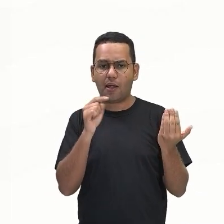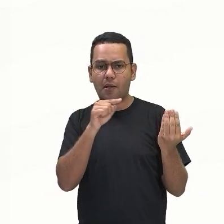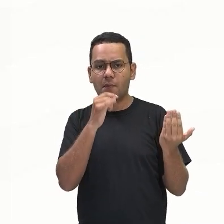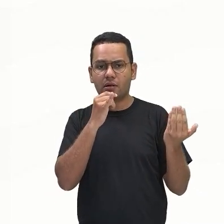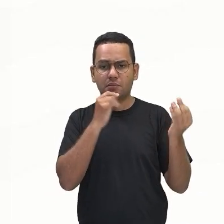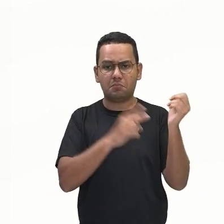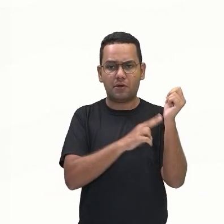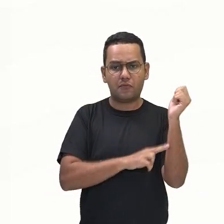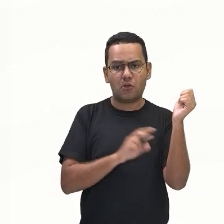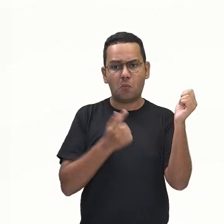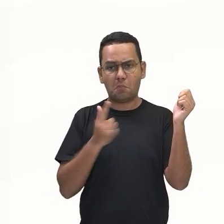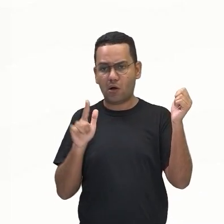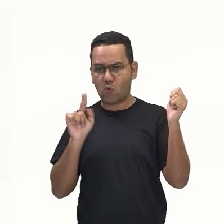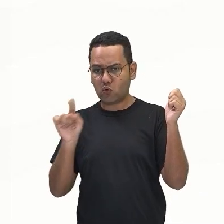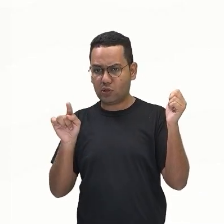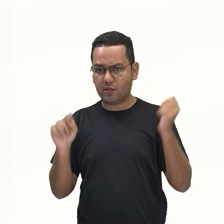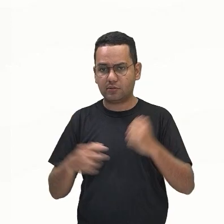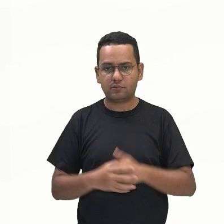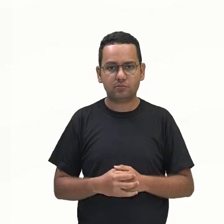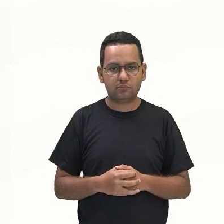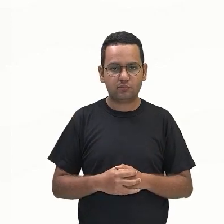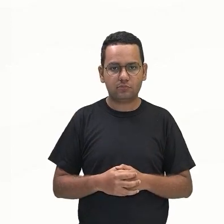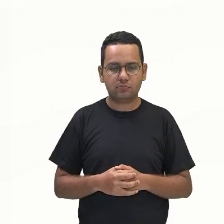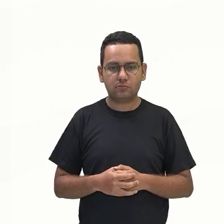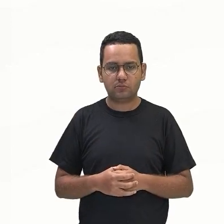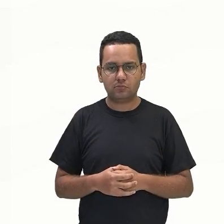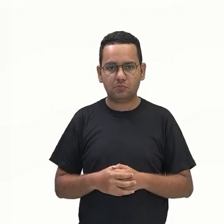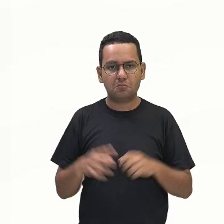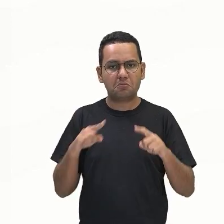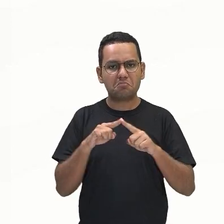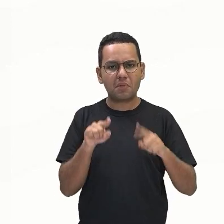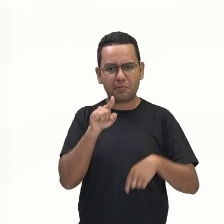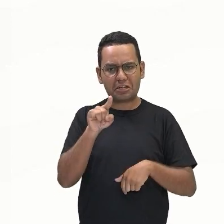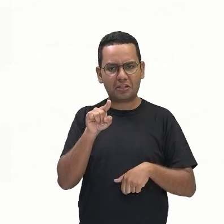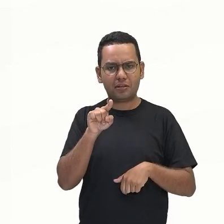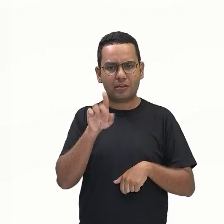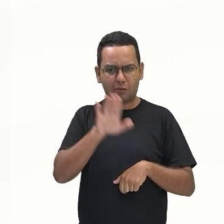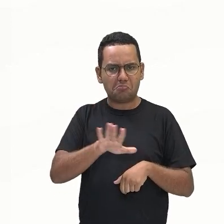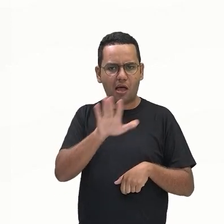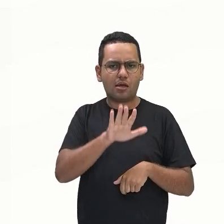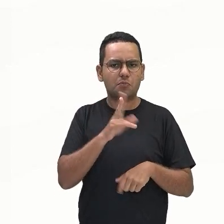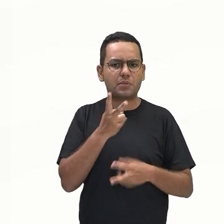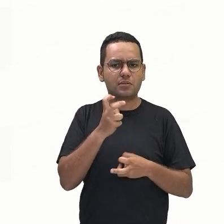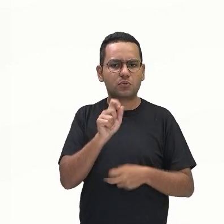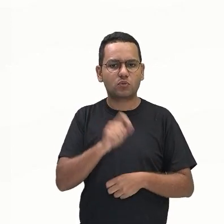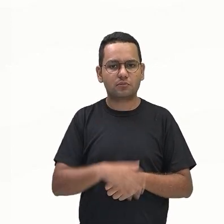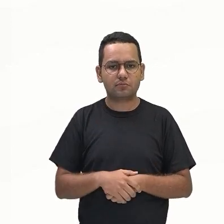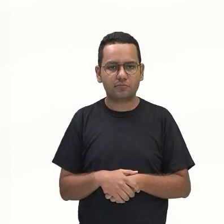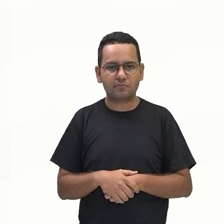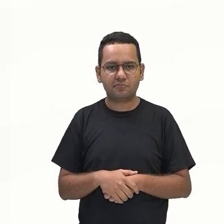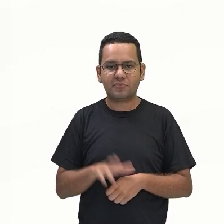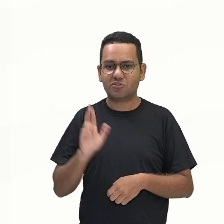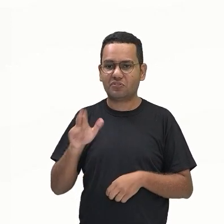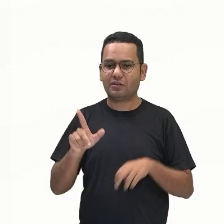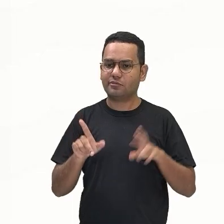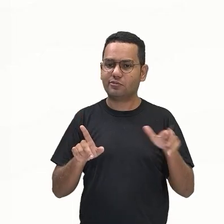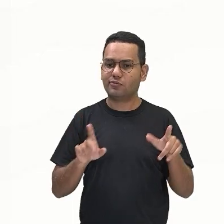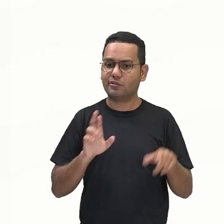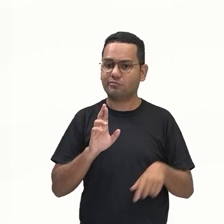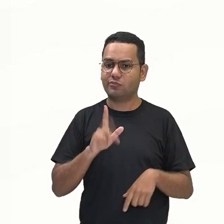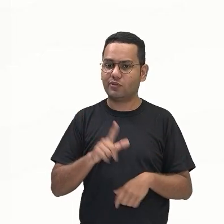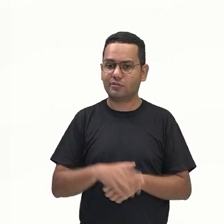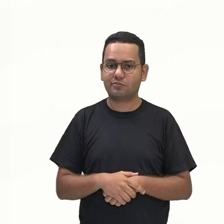capilar, vocês podem perceber que até no próprio desenho, né, a espessura aqui, ó, tá vendo? Ela